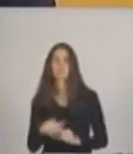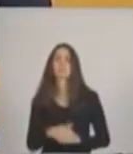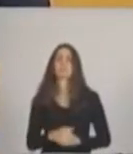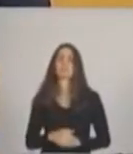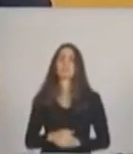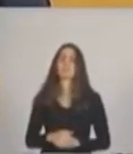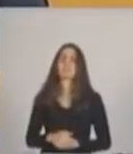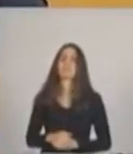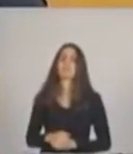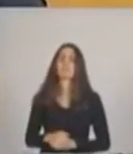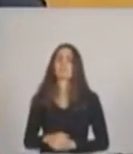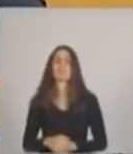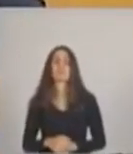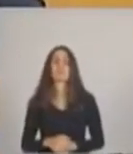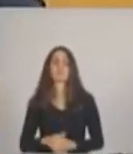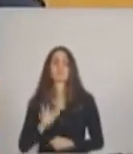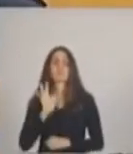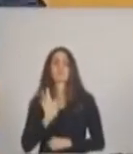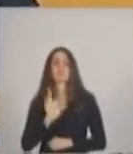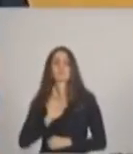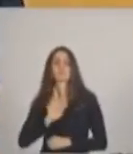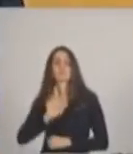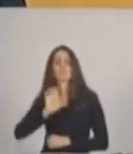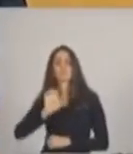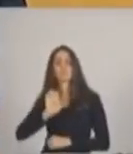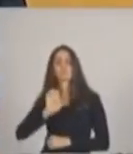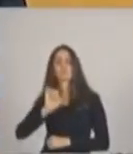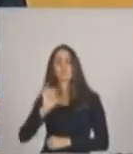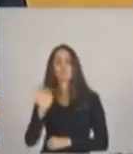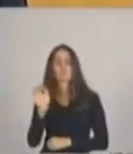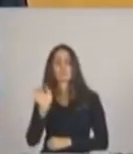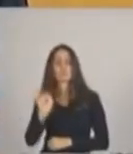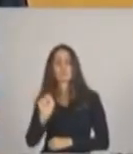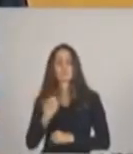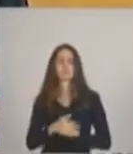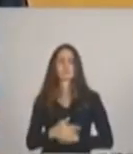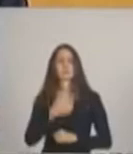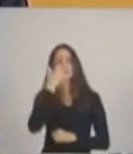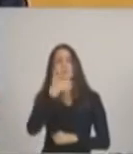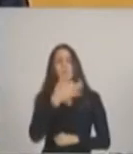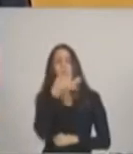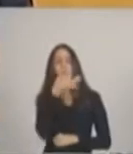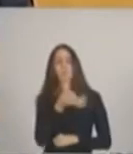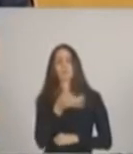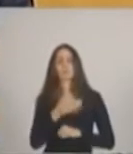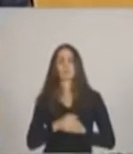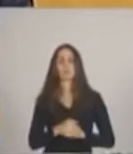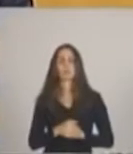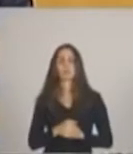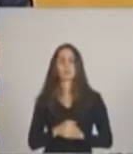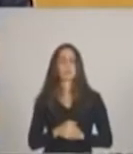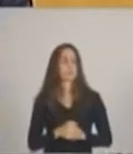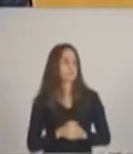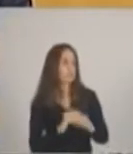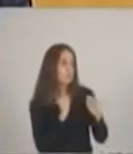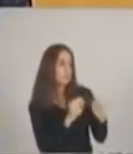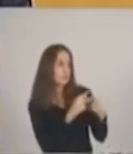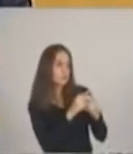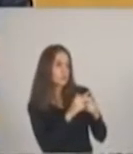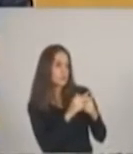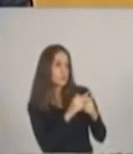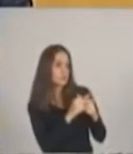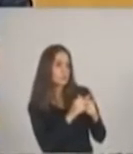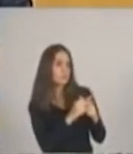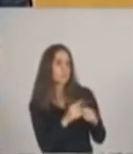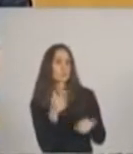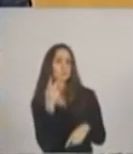ordem. Deputado Freitas. Eu gostaria de sugerir... Eu gostaria de fazer uma retificação. Quando eu